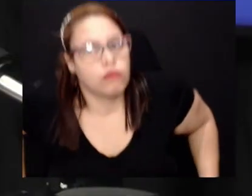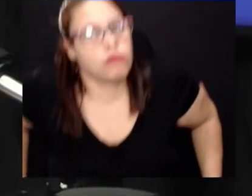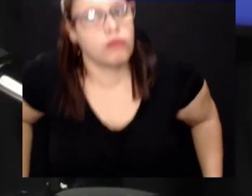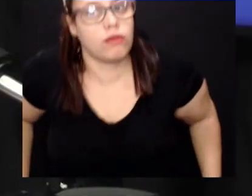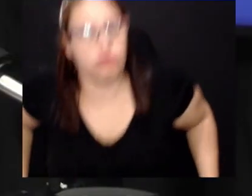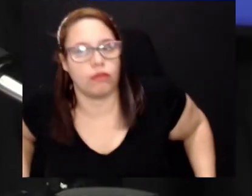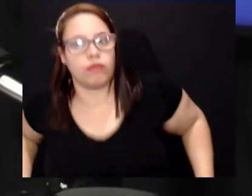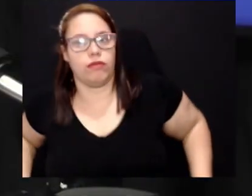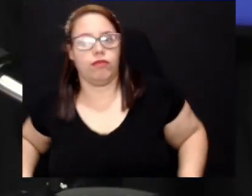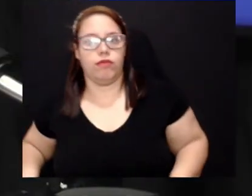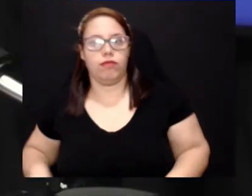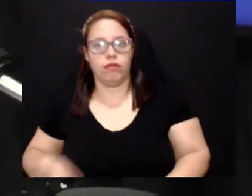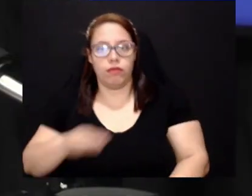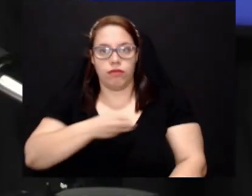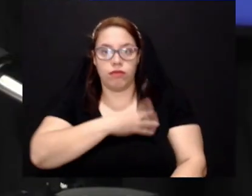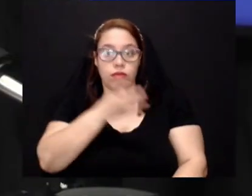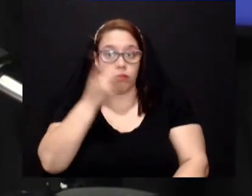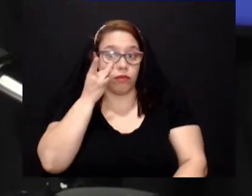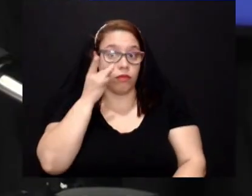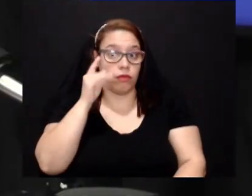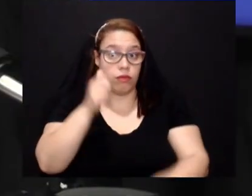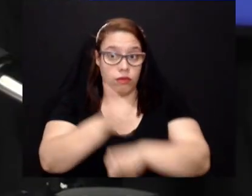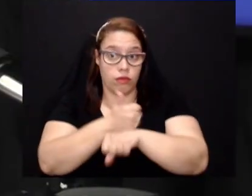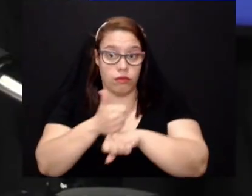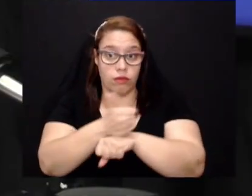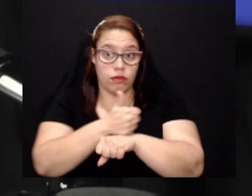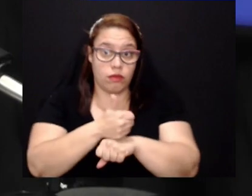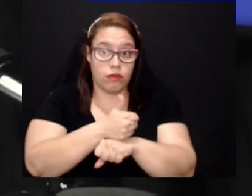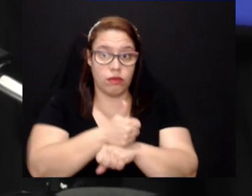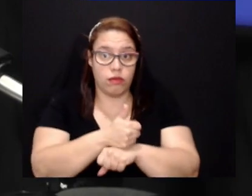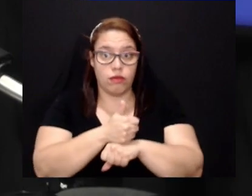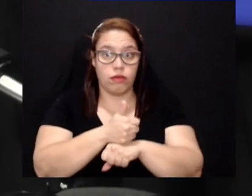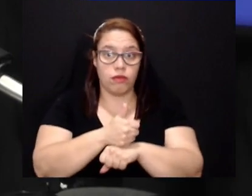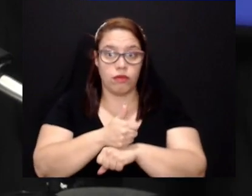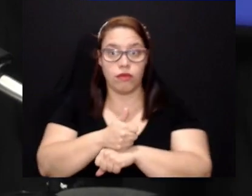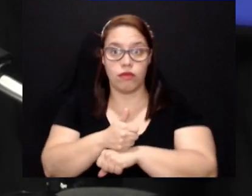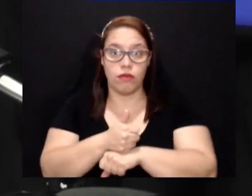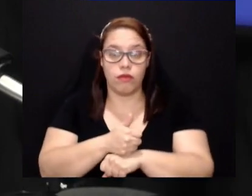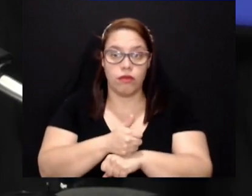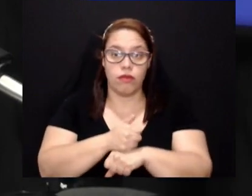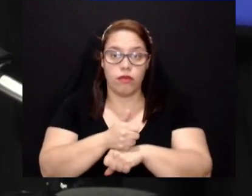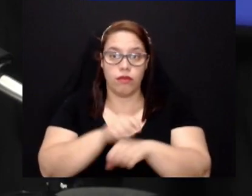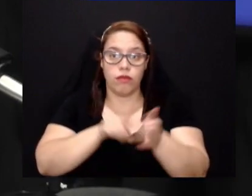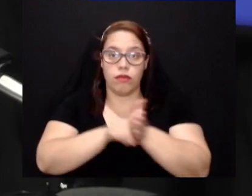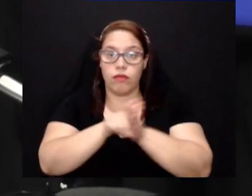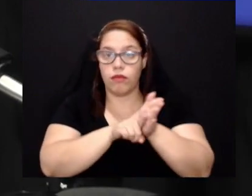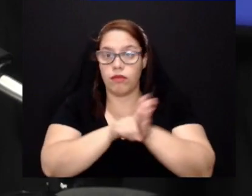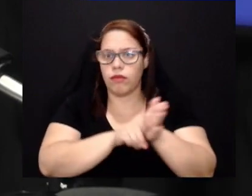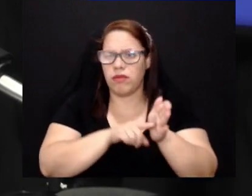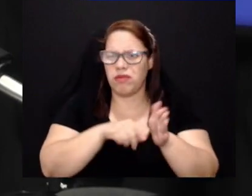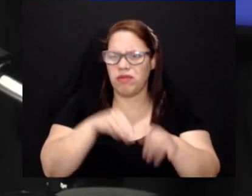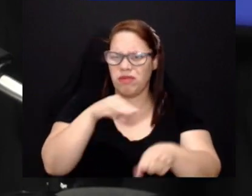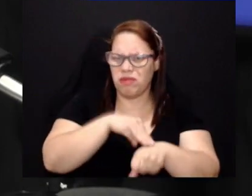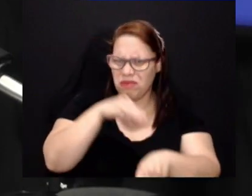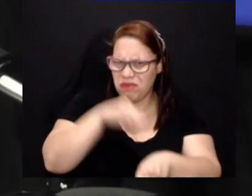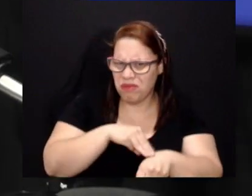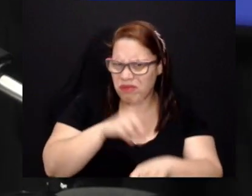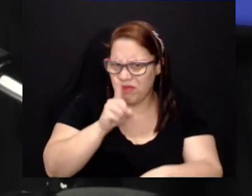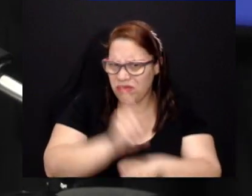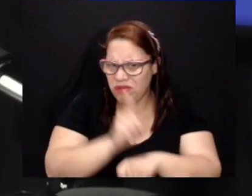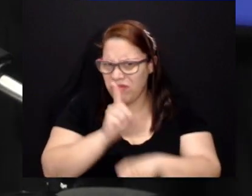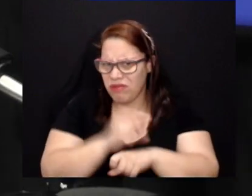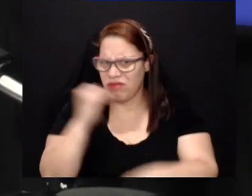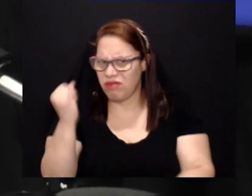presença de profissionais negros nas universidades, fazendo pesquisas, se tornando mestres, se tornando doutores, isso é muito importante,